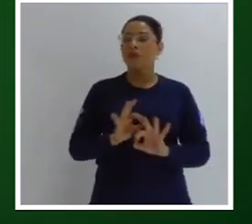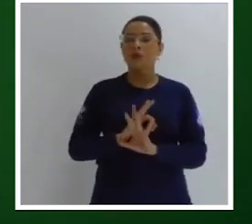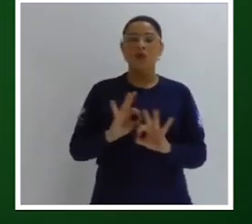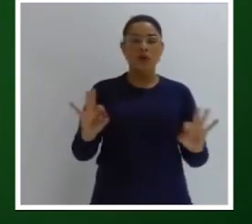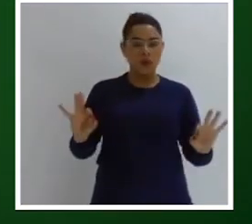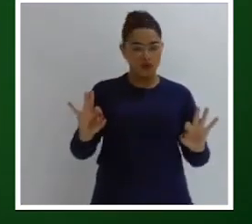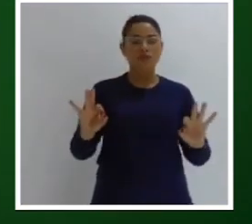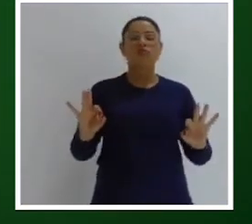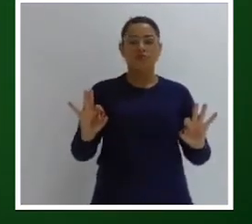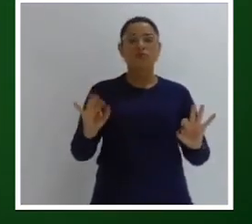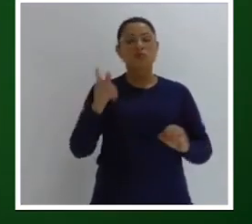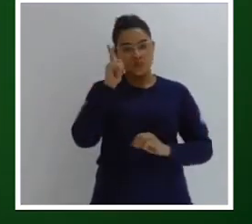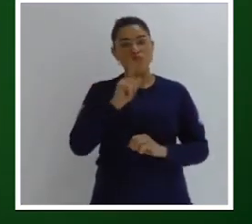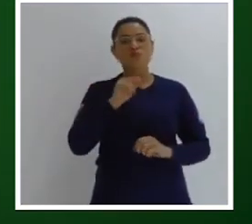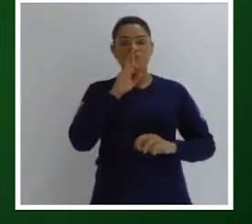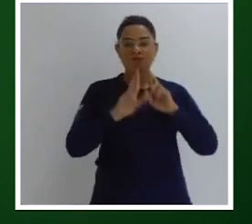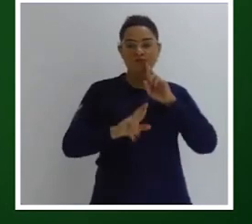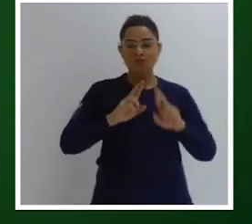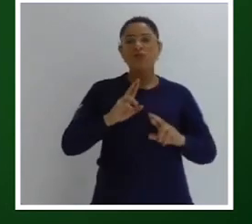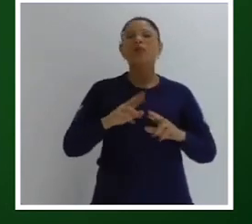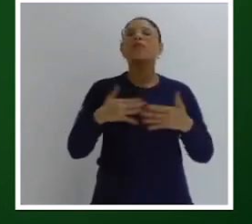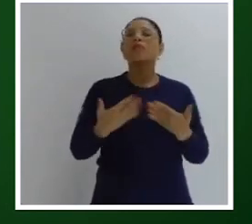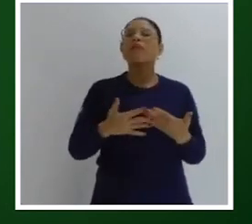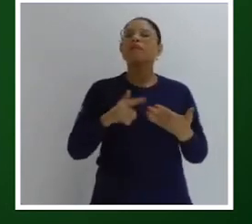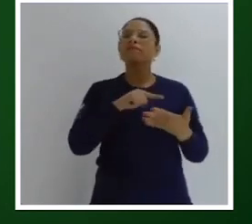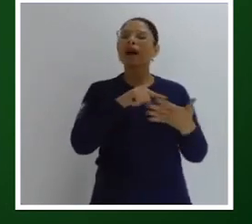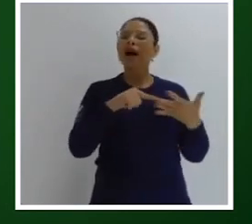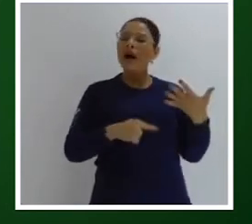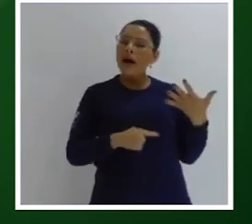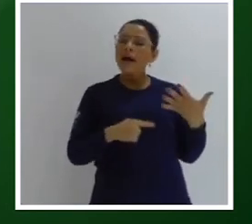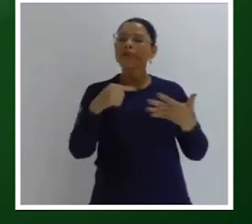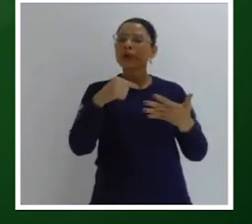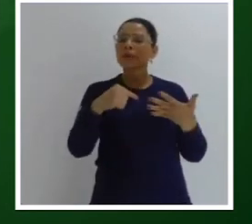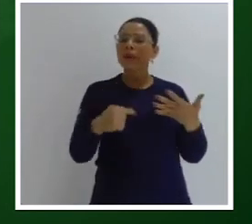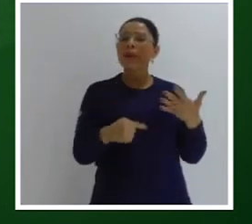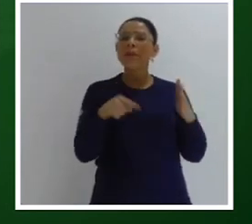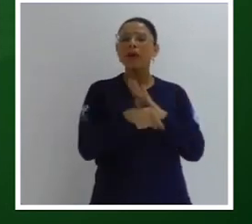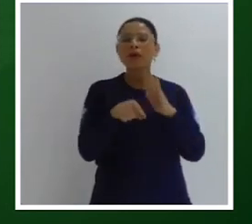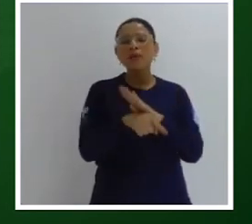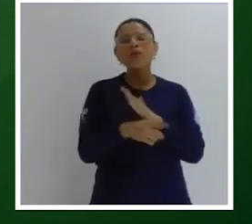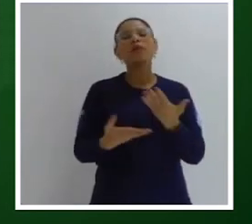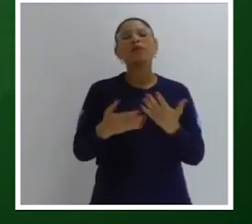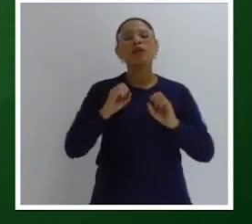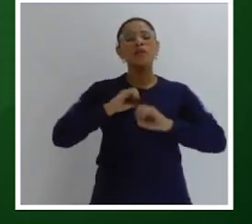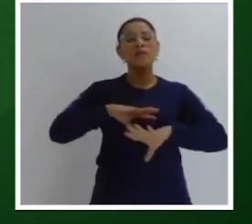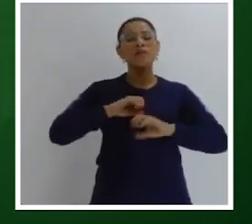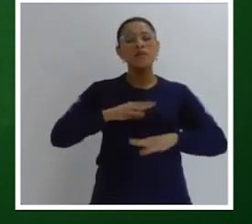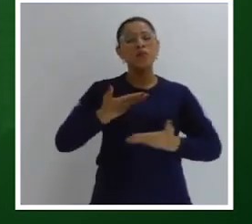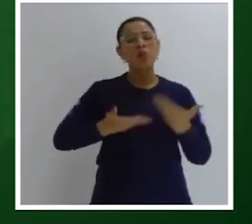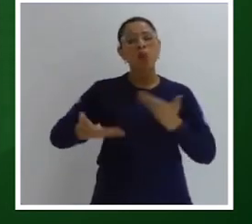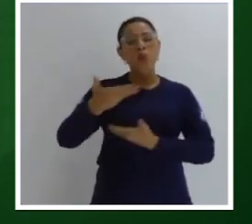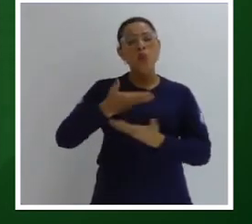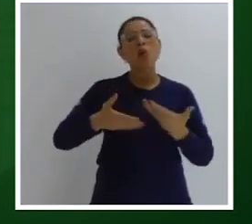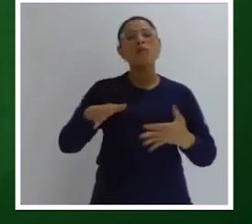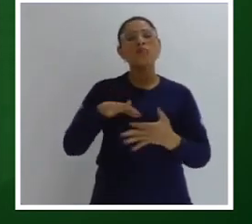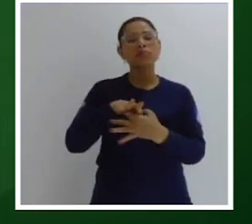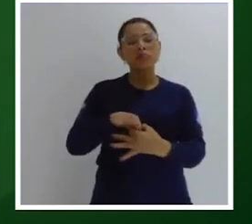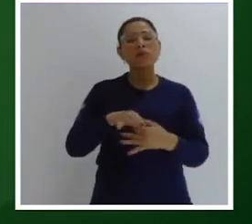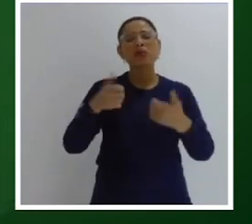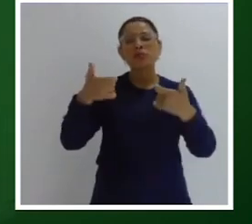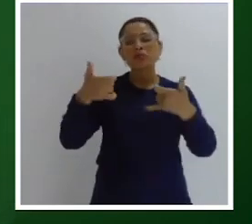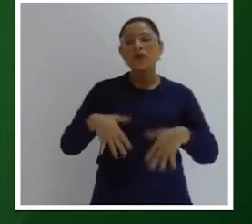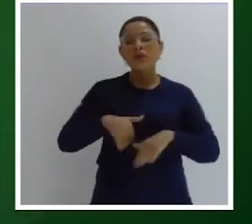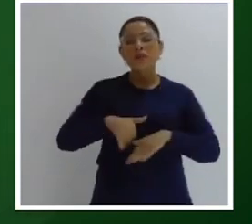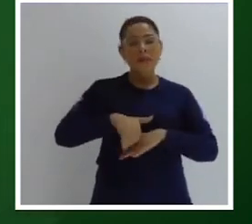assim tem várias questões aqui sobre ensino colaborativo que também a gente pede pede para que você comete um pouco